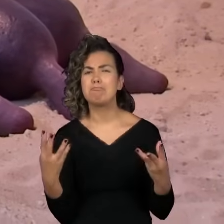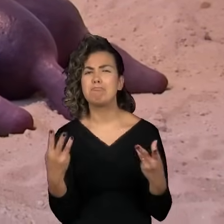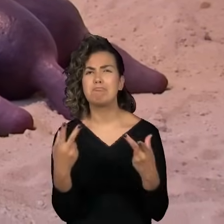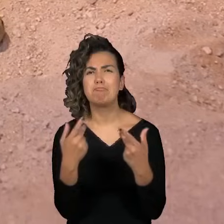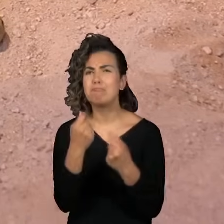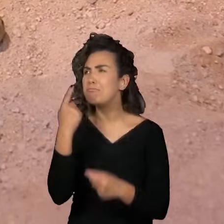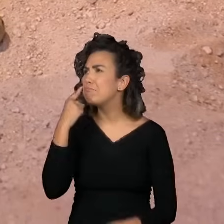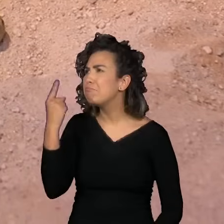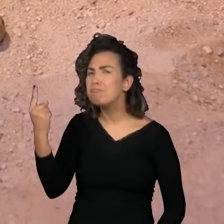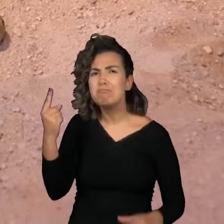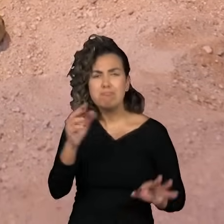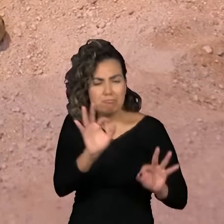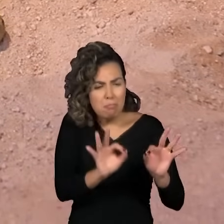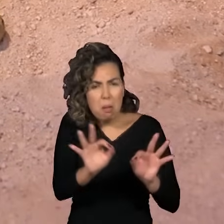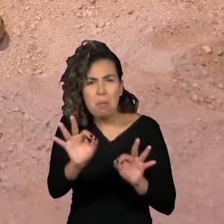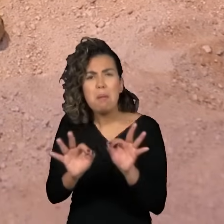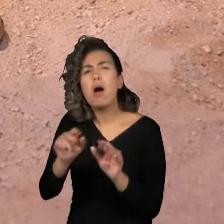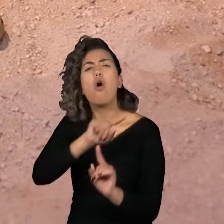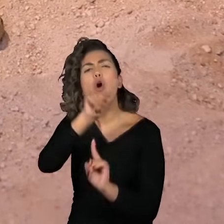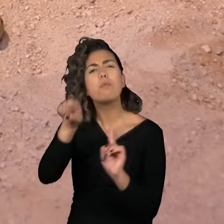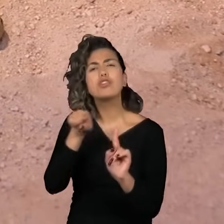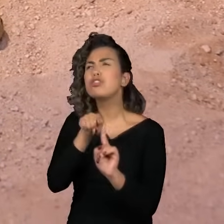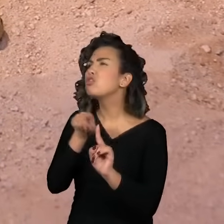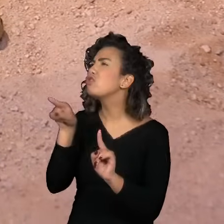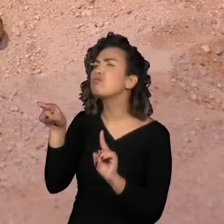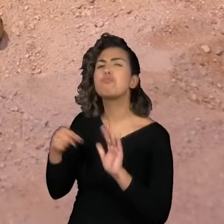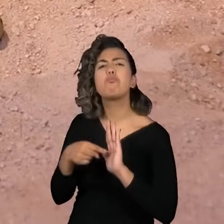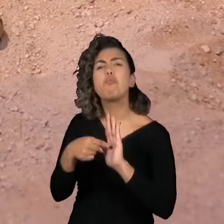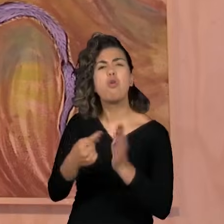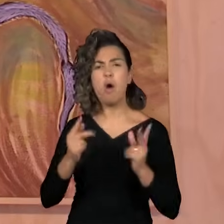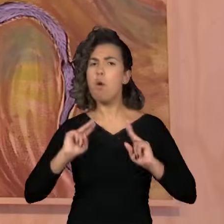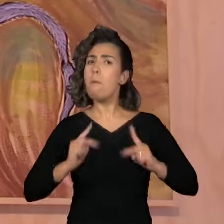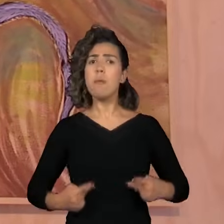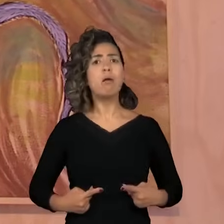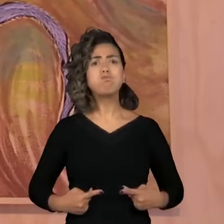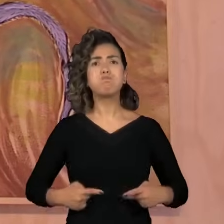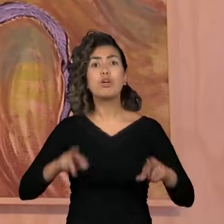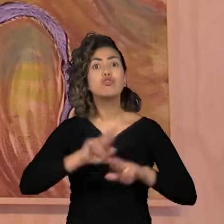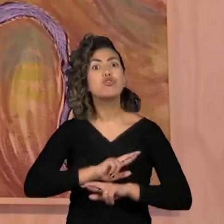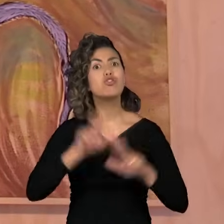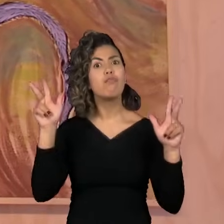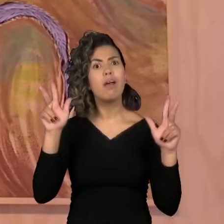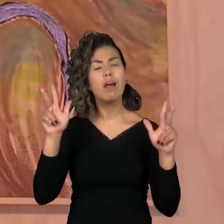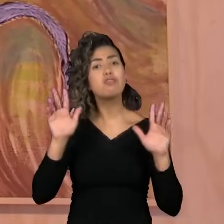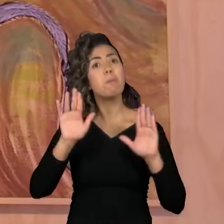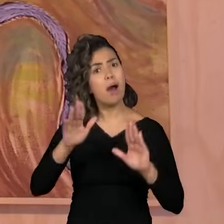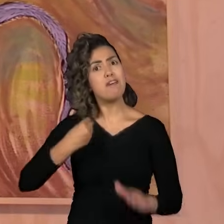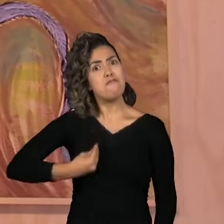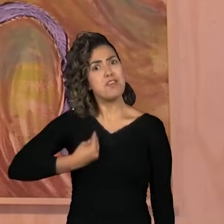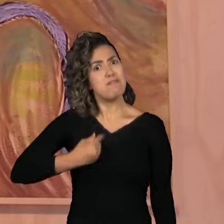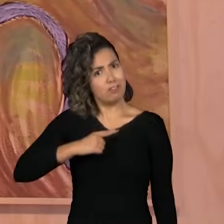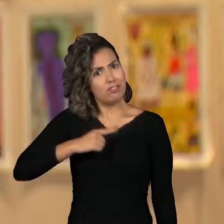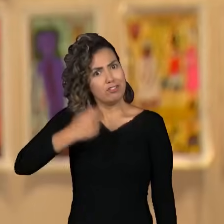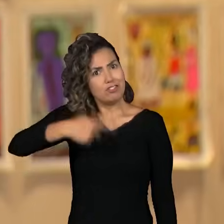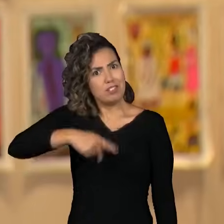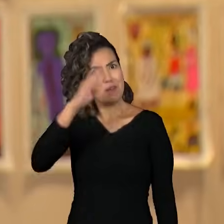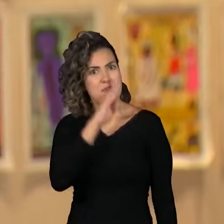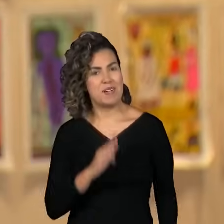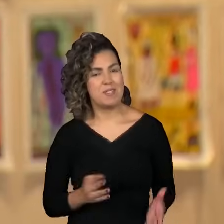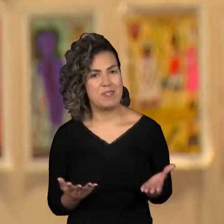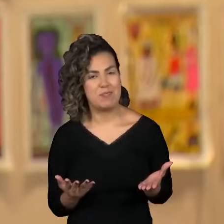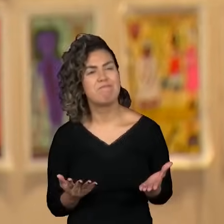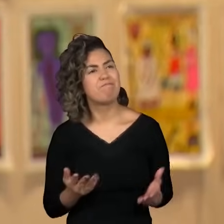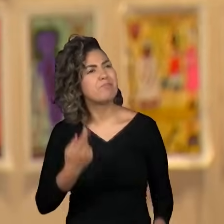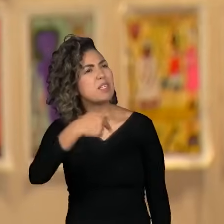em bronze, convida a pensar sobre as formas não humanas que compartilham o planeta conosco. A história